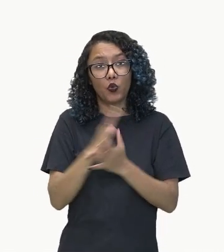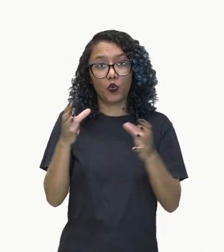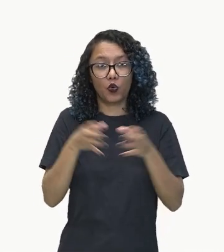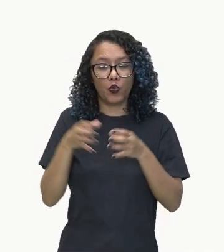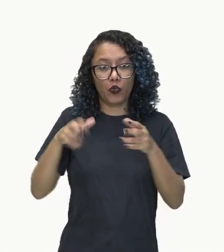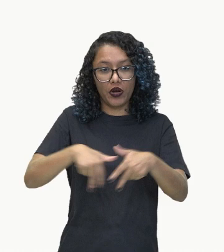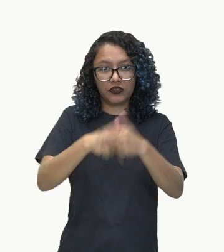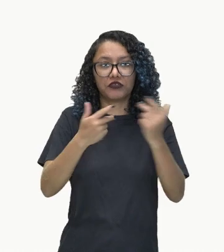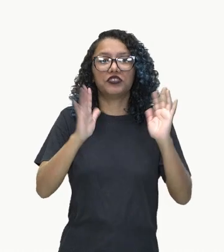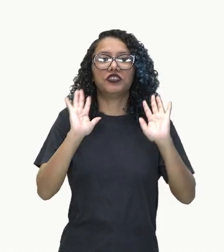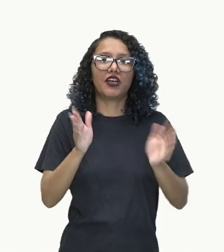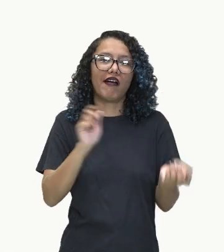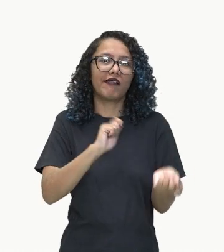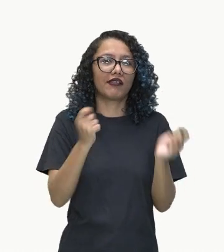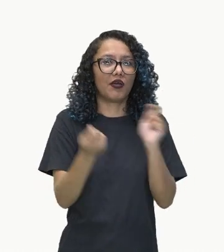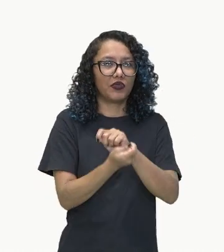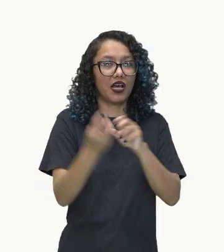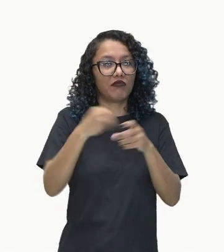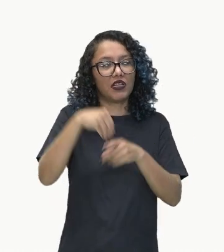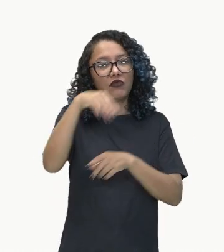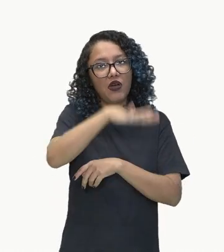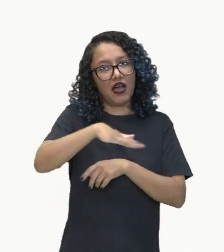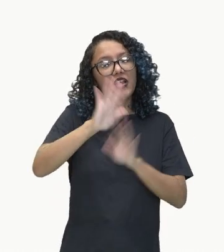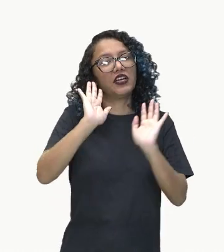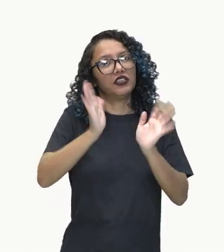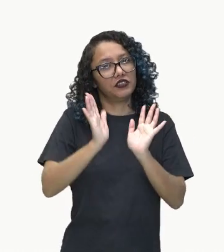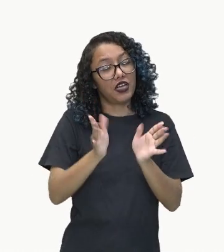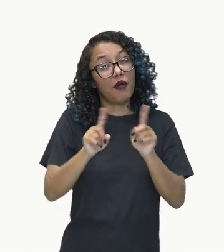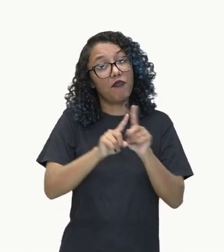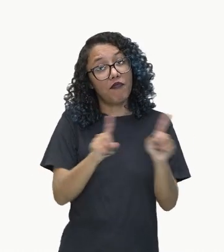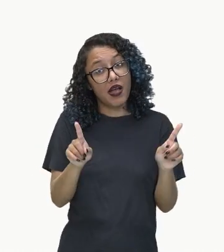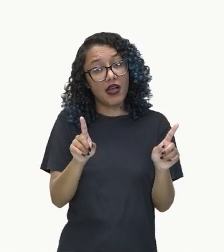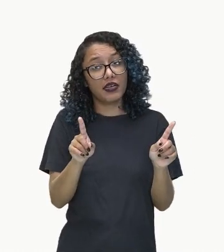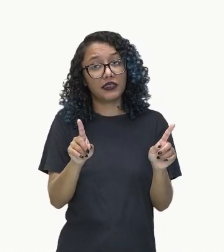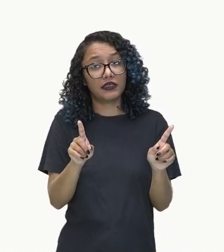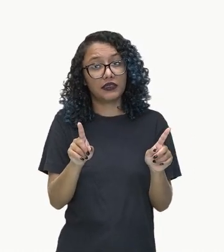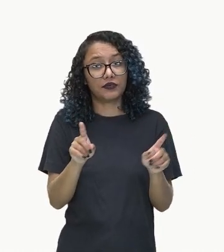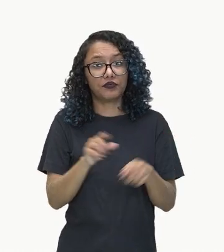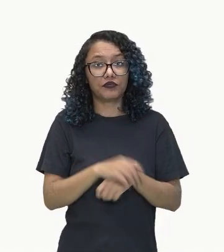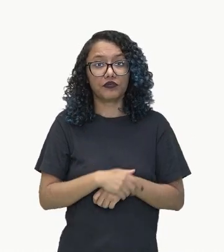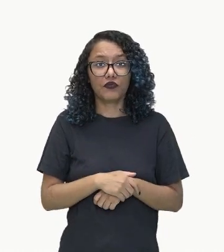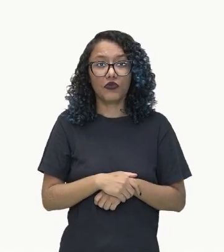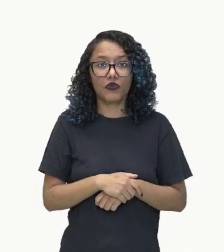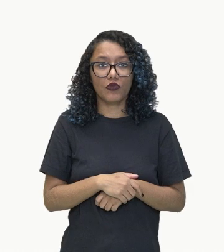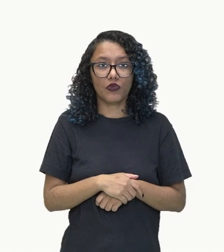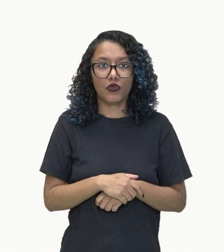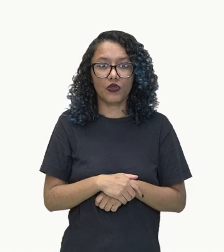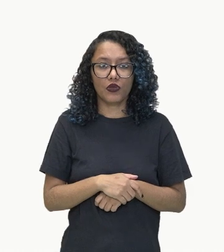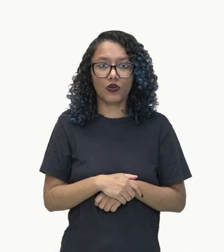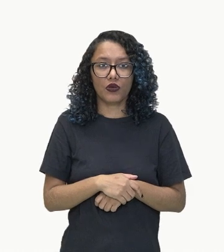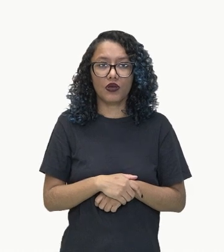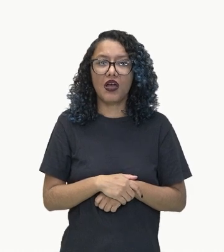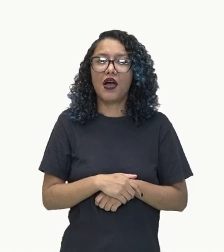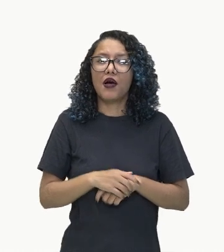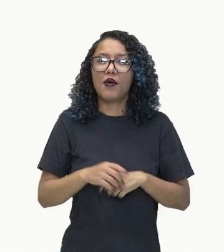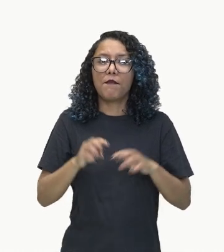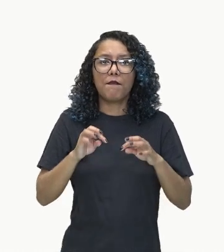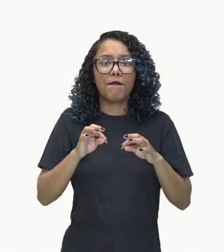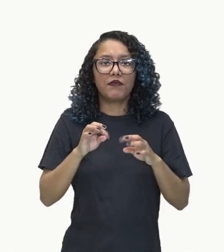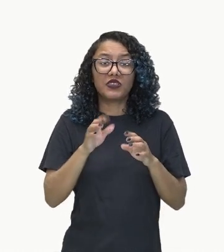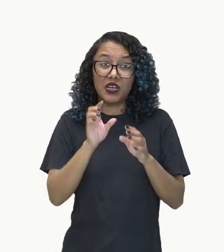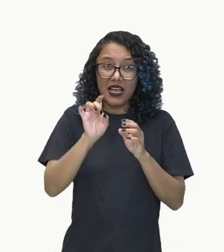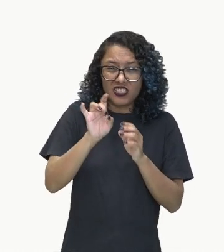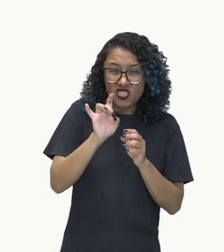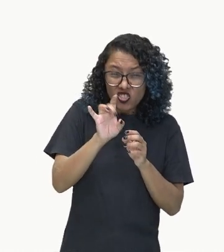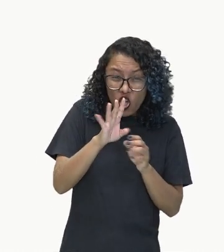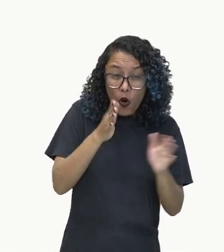durante parte do ano nessas localidades, mas não ocupam ao longo do ano inteiro,